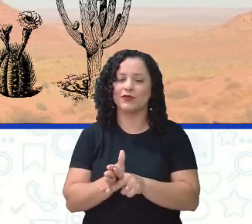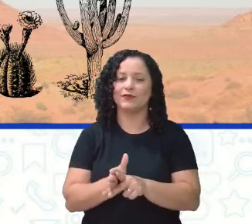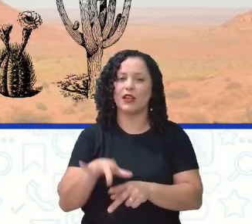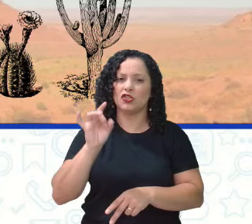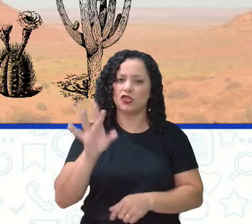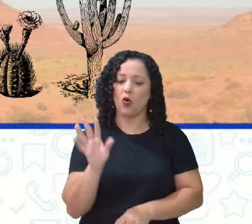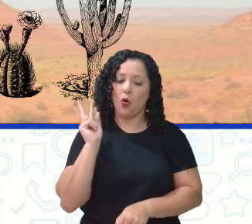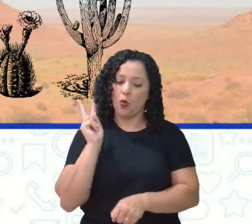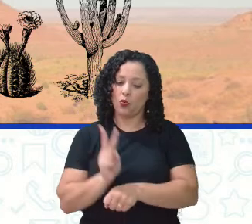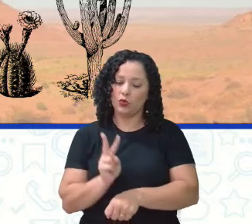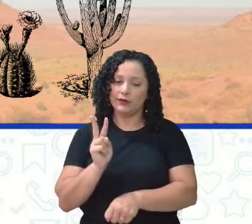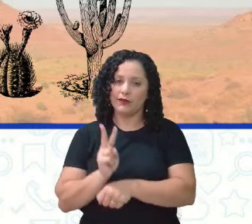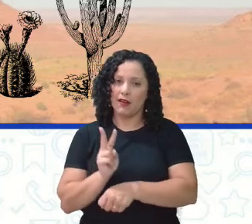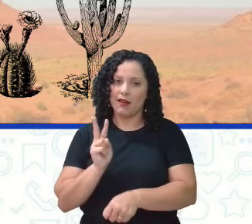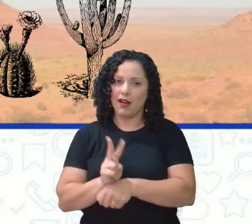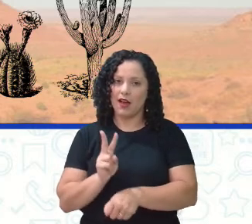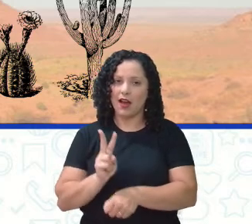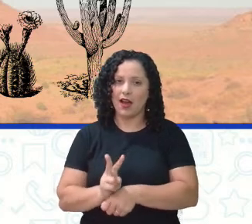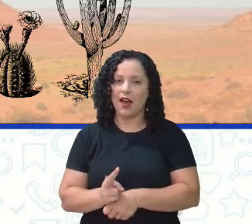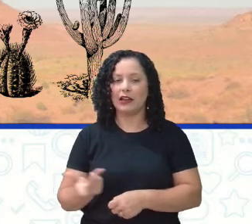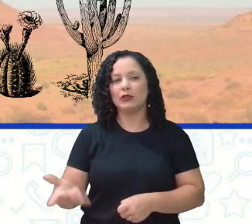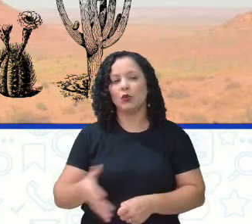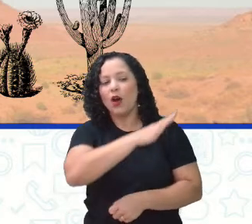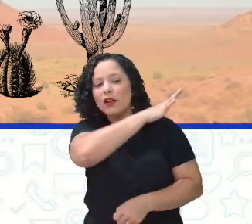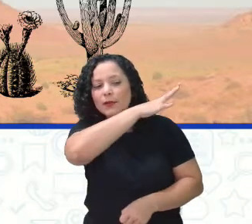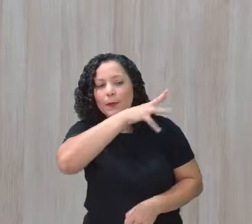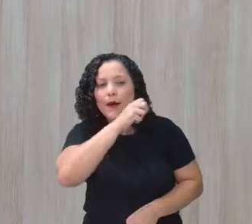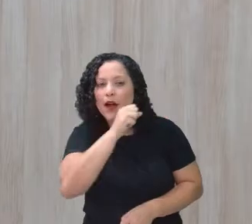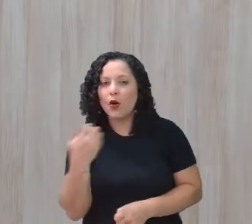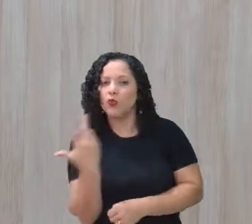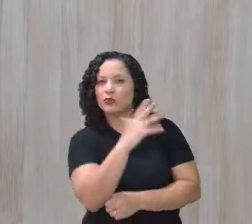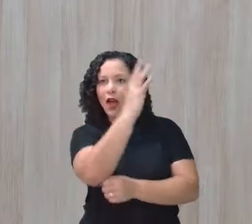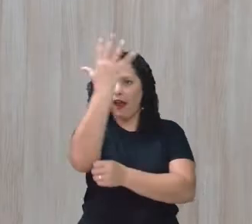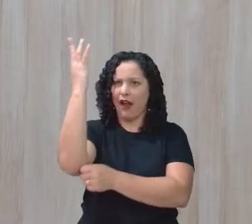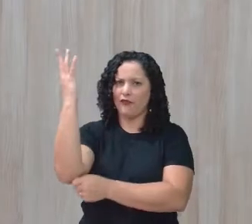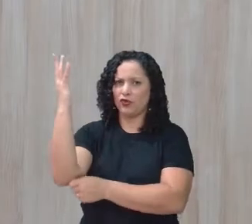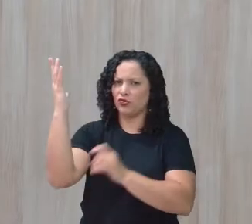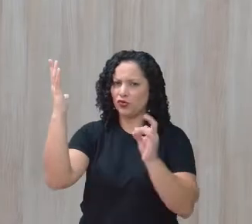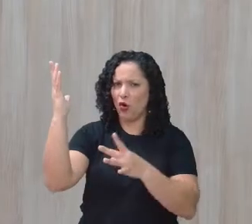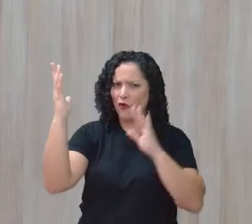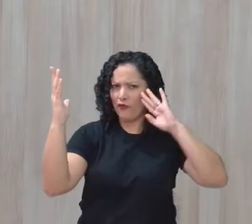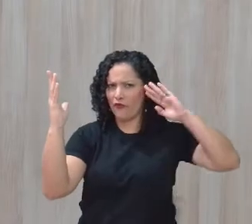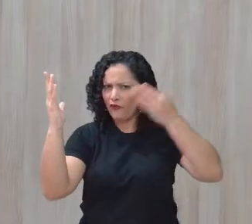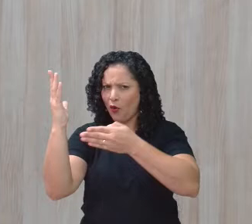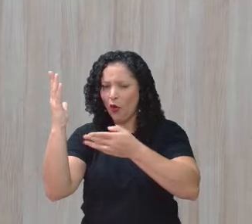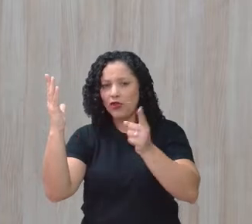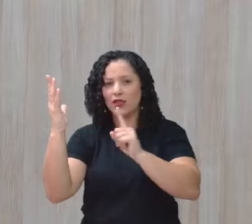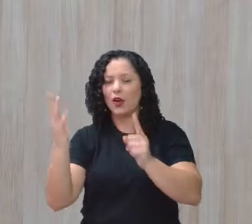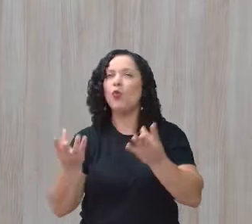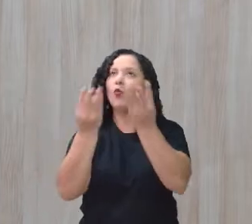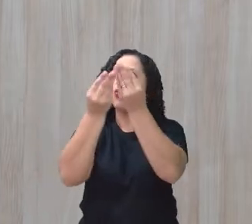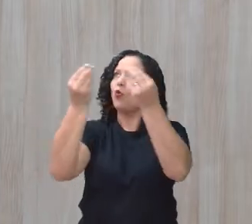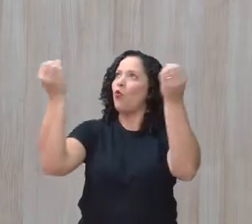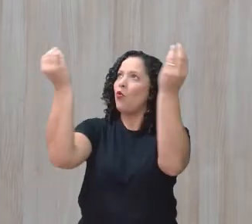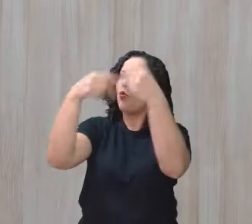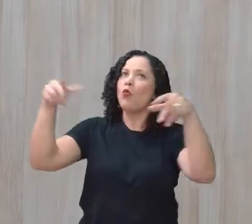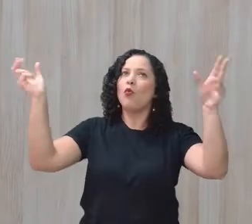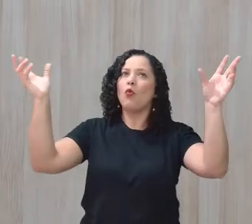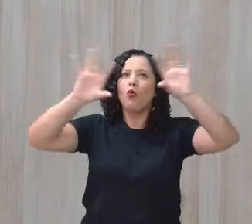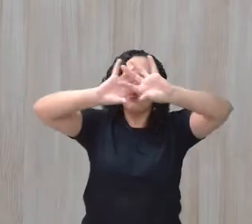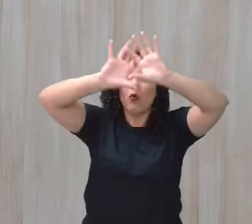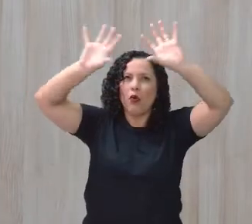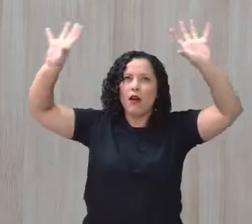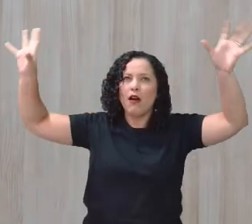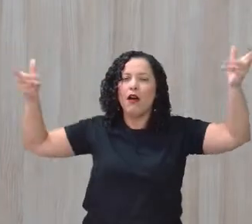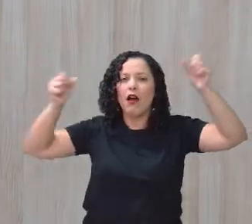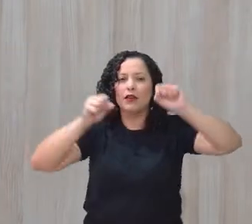cuidar do bichinho, da árvore, mas também do todo, né? Do ar tá limpo, também da água, tá? Então a gente tem